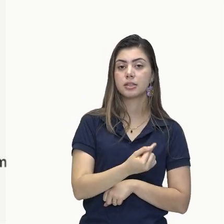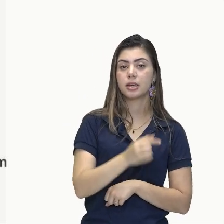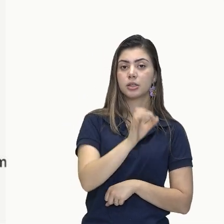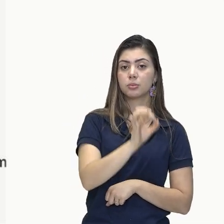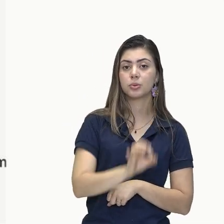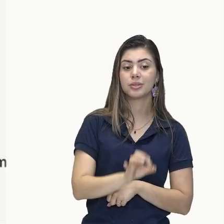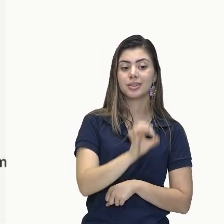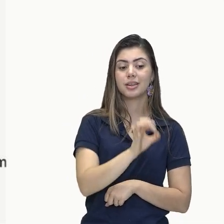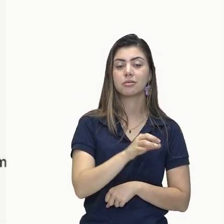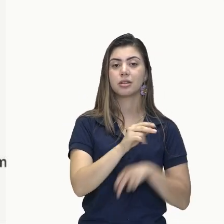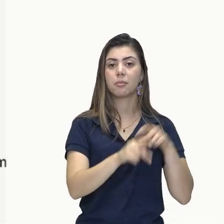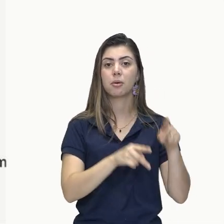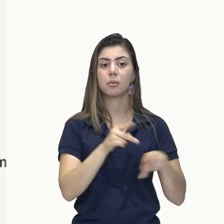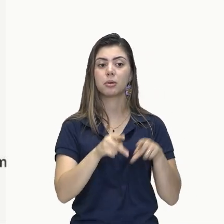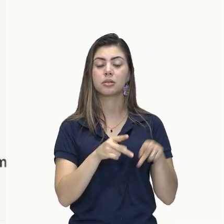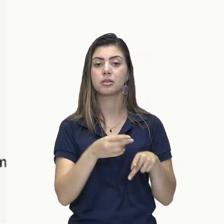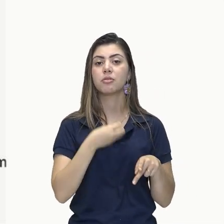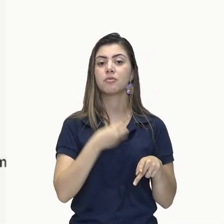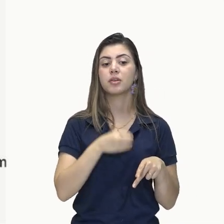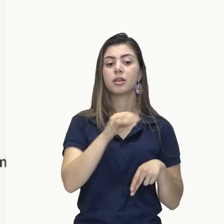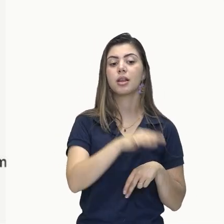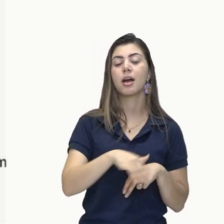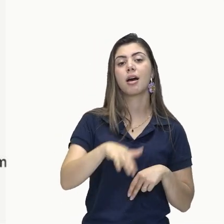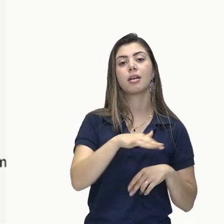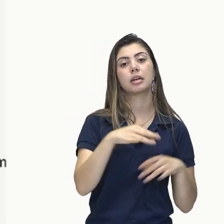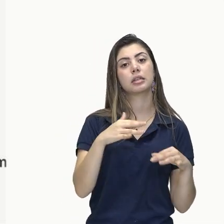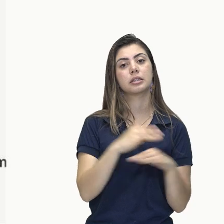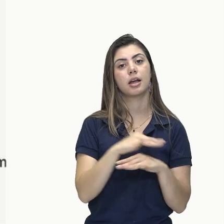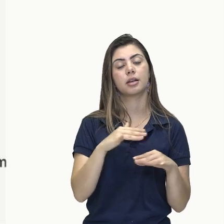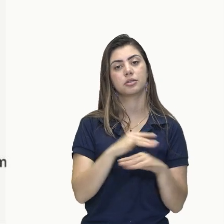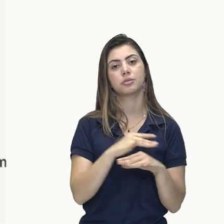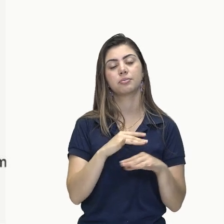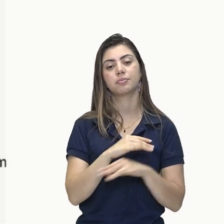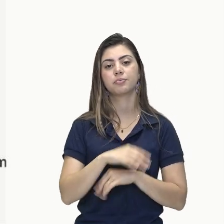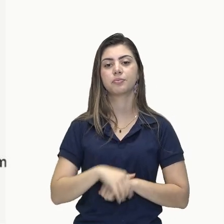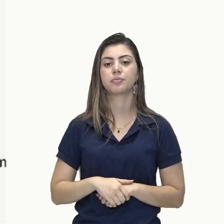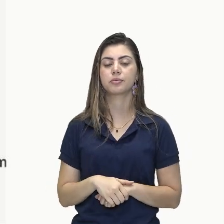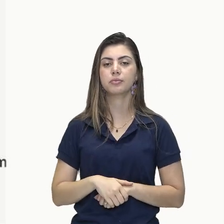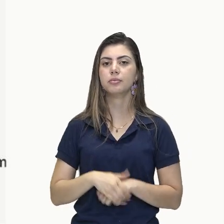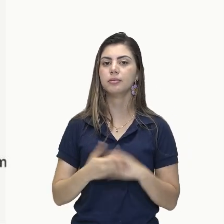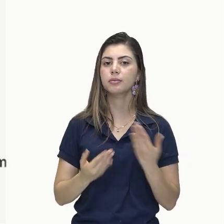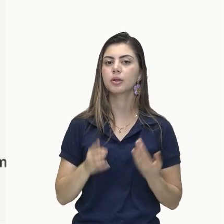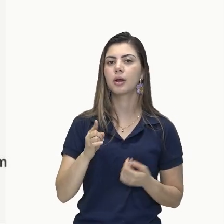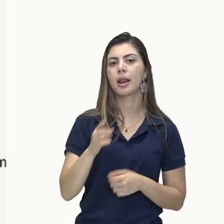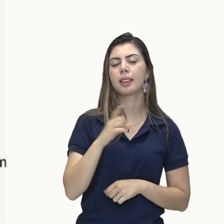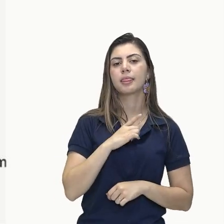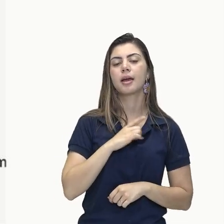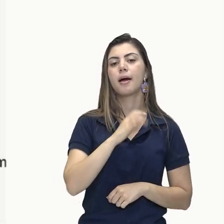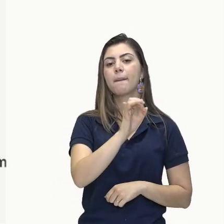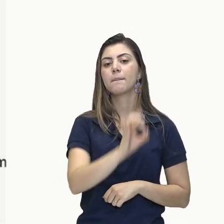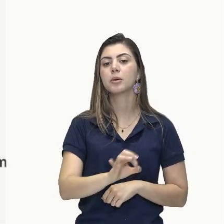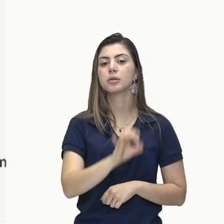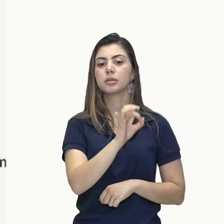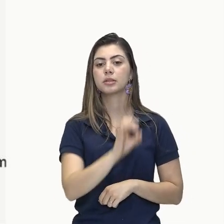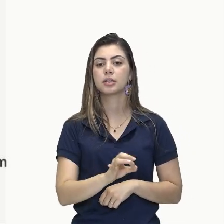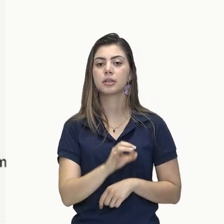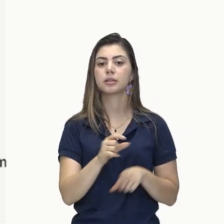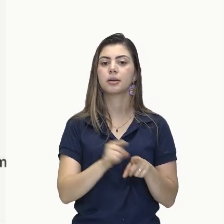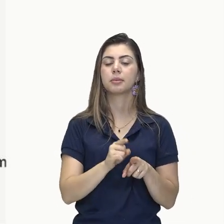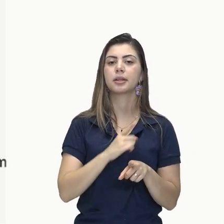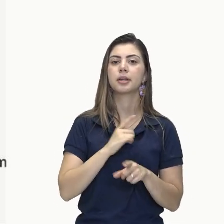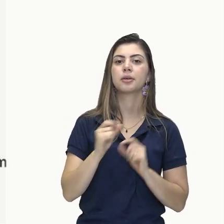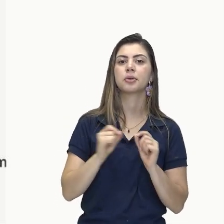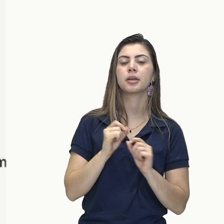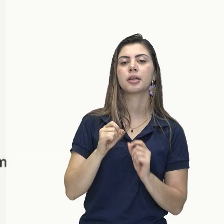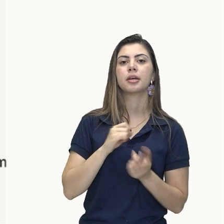população vive em zonas urbanas. E aí, essa taxa ela vem seguida pelo Espírito Santo,